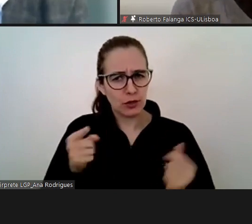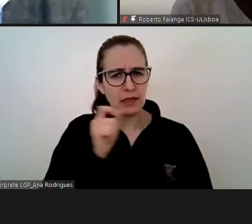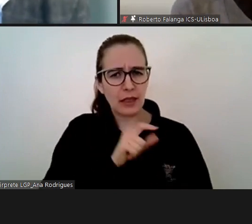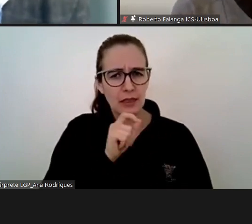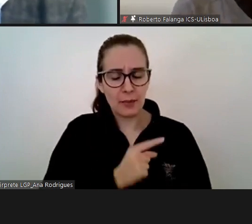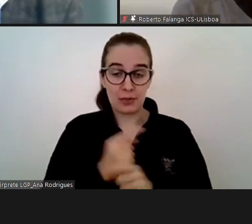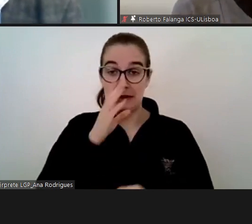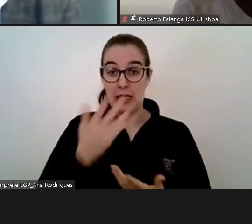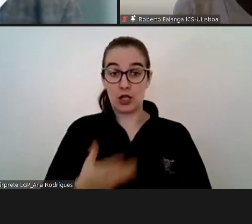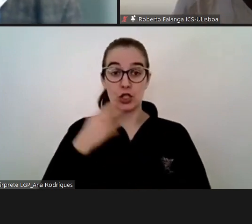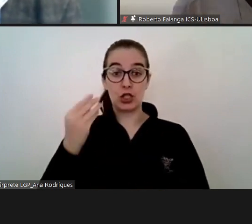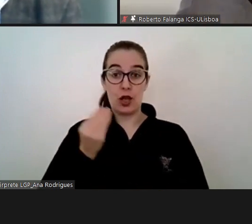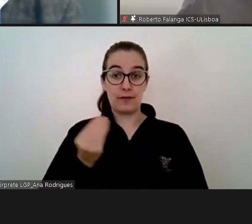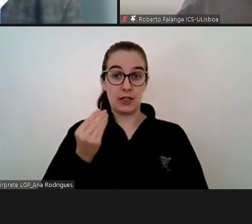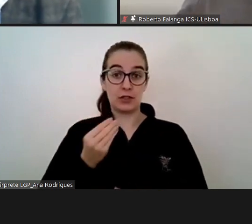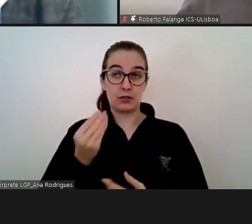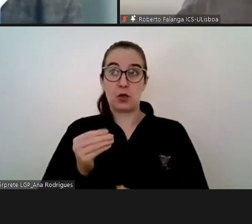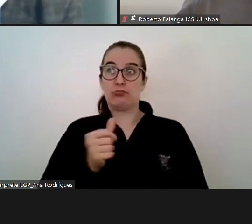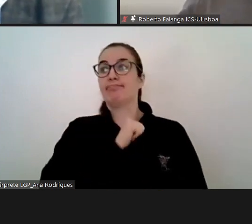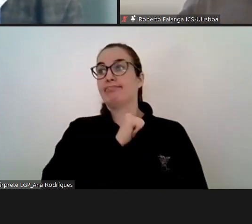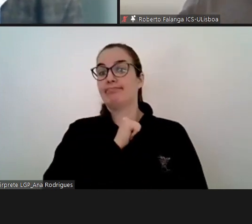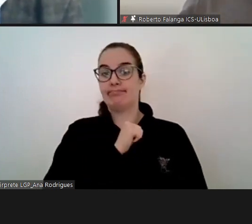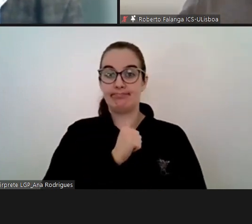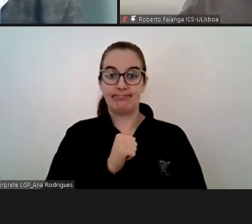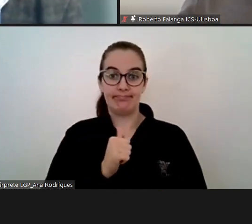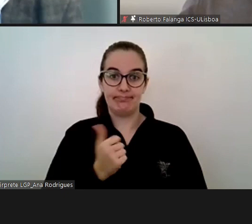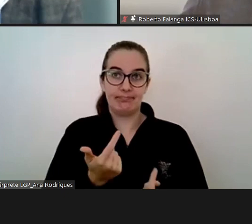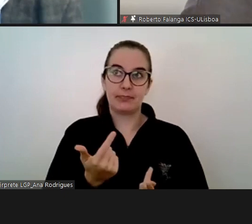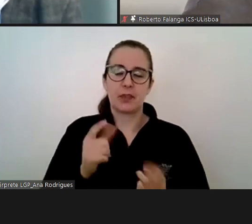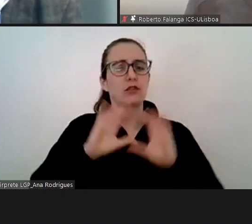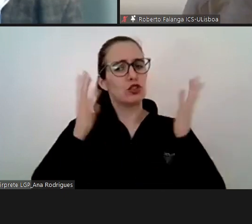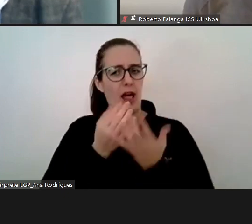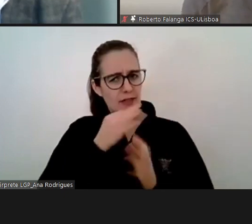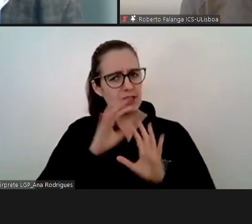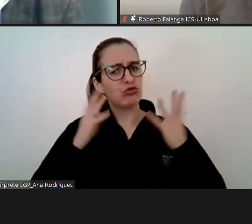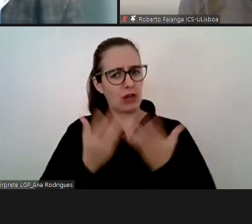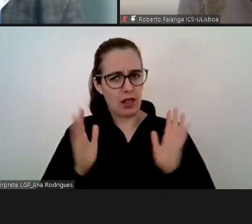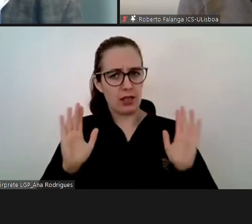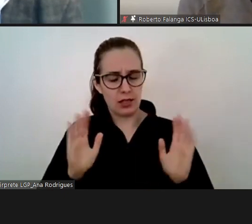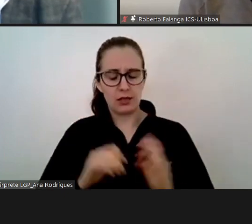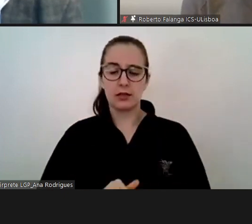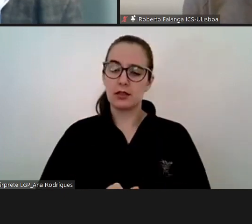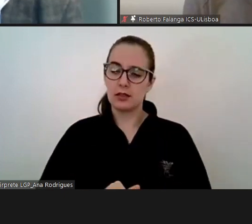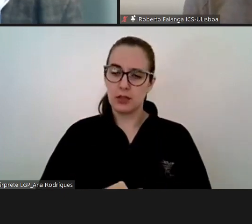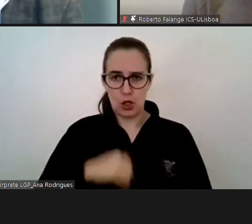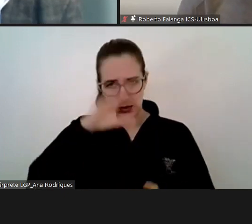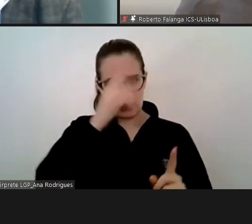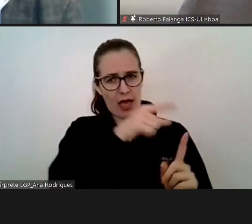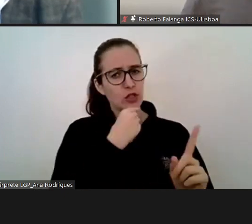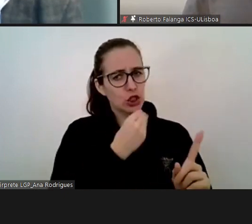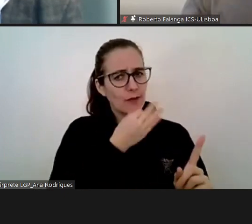apatia juvenil e se, generalizando mais uma vez, porque eles estão a falar, ou seja,